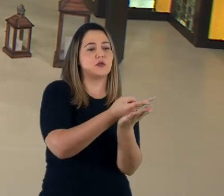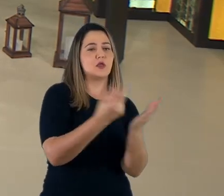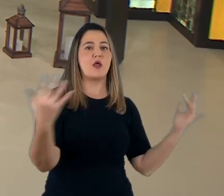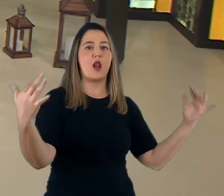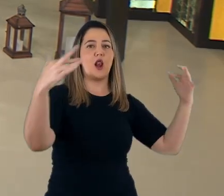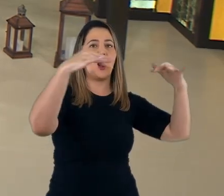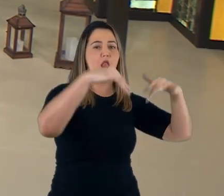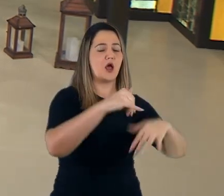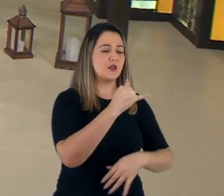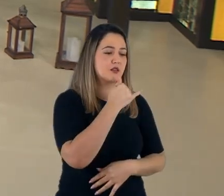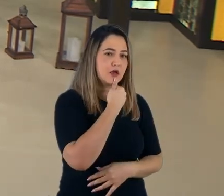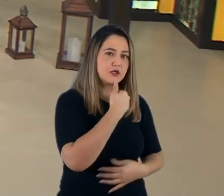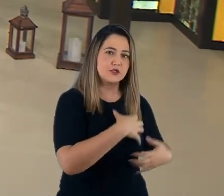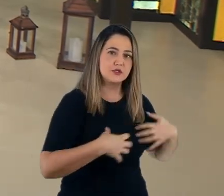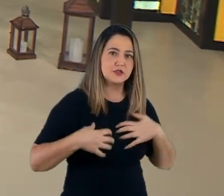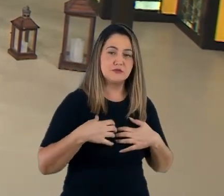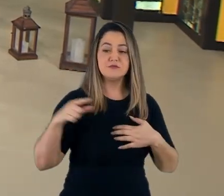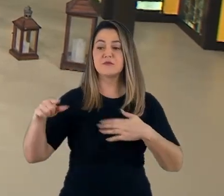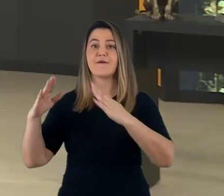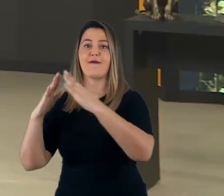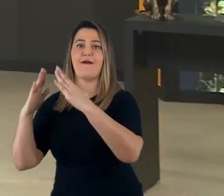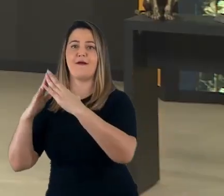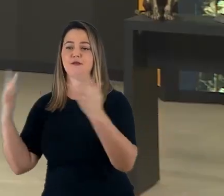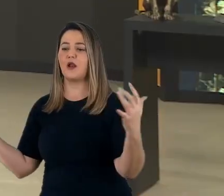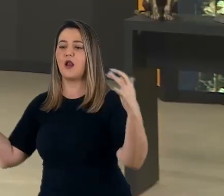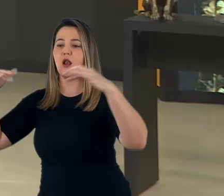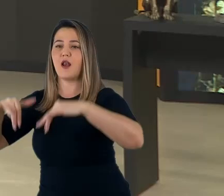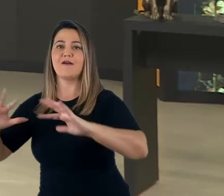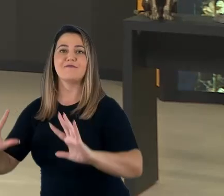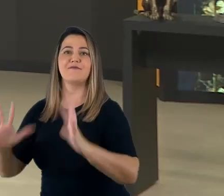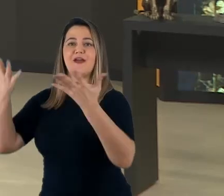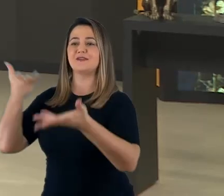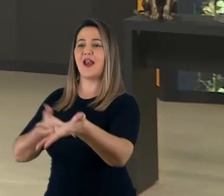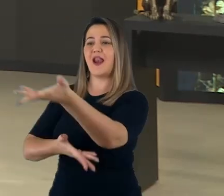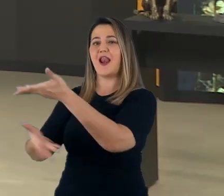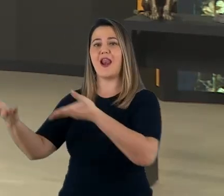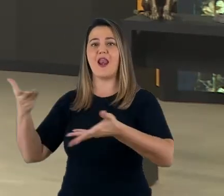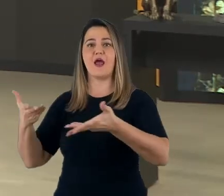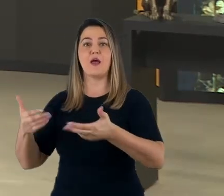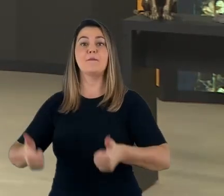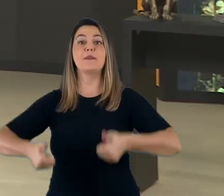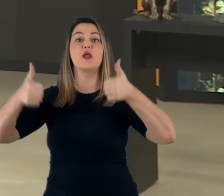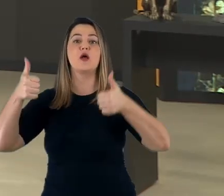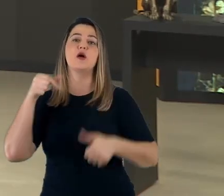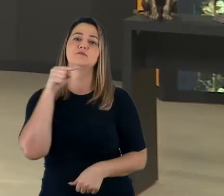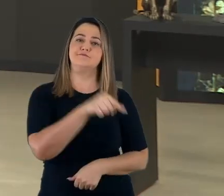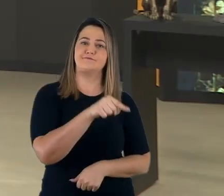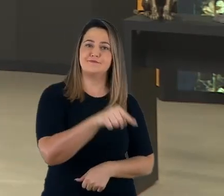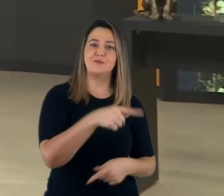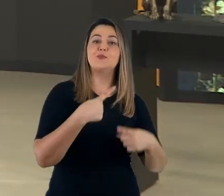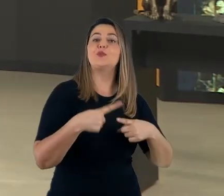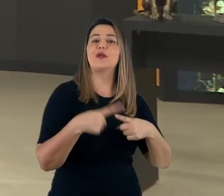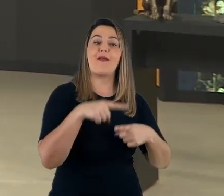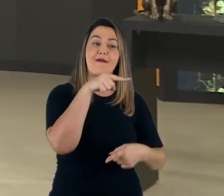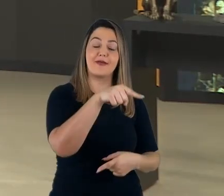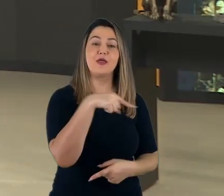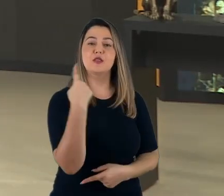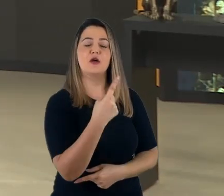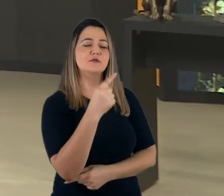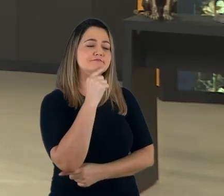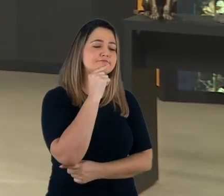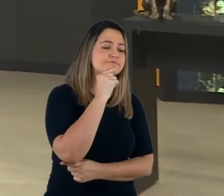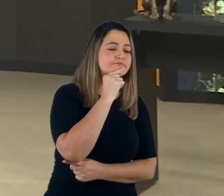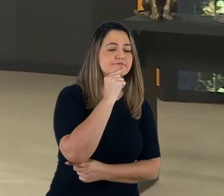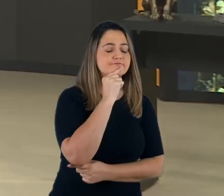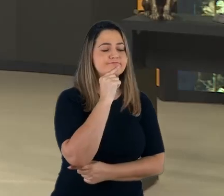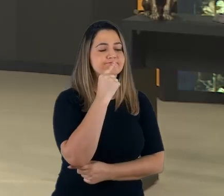luto do que ir a uma casa onde há festa, pois onde há luto, lembramos que um dia também vamos morrer, e os